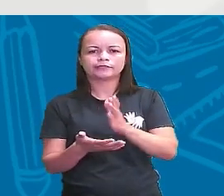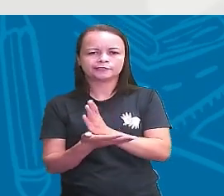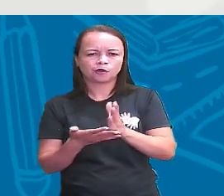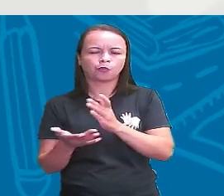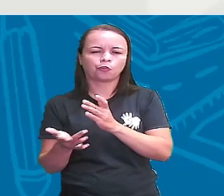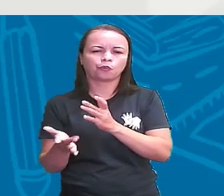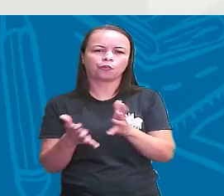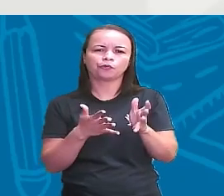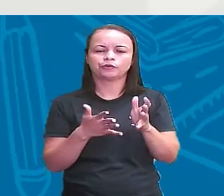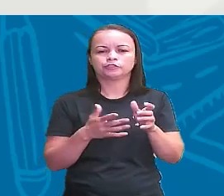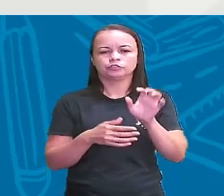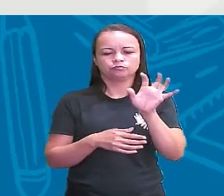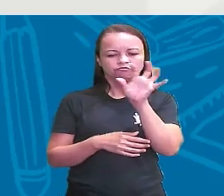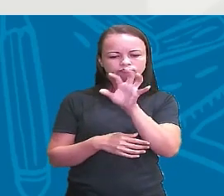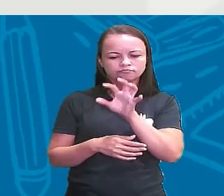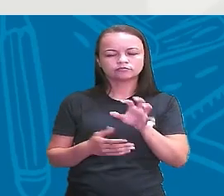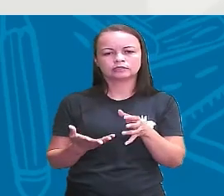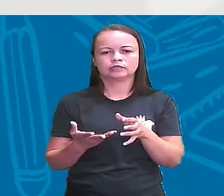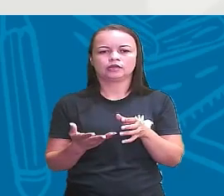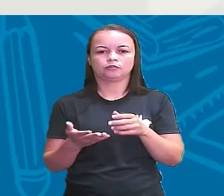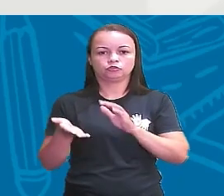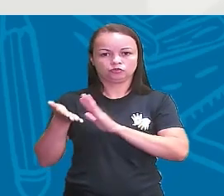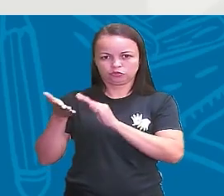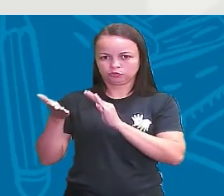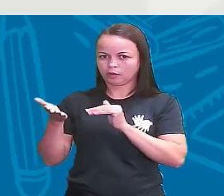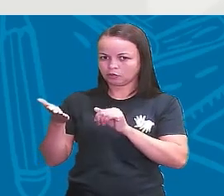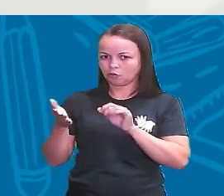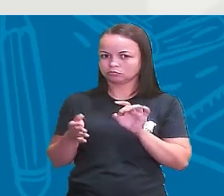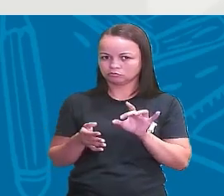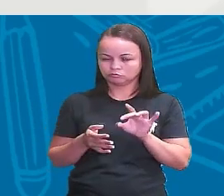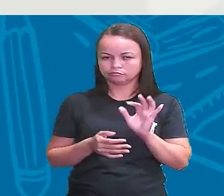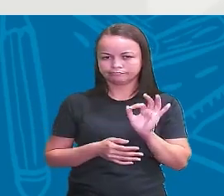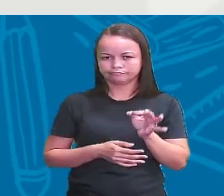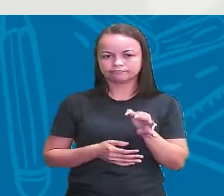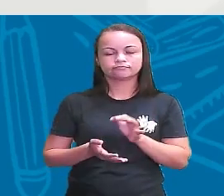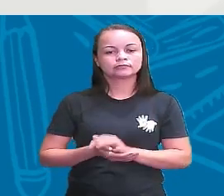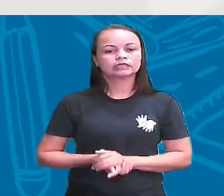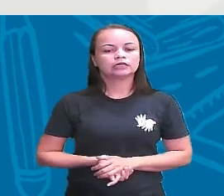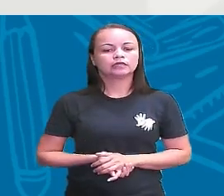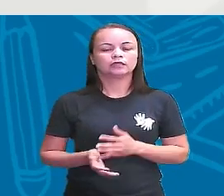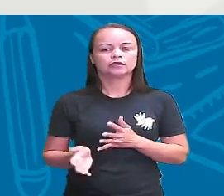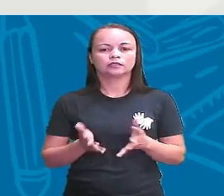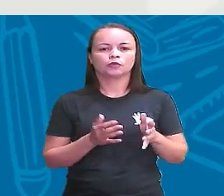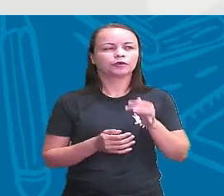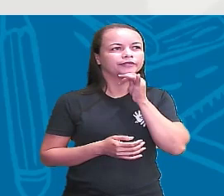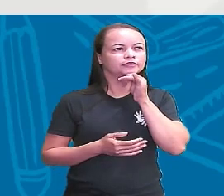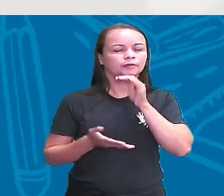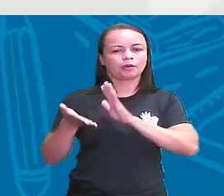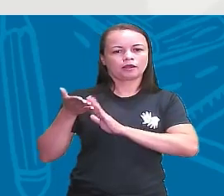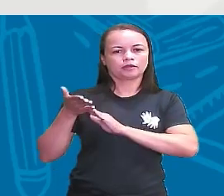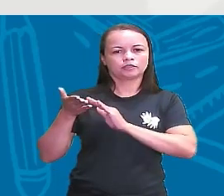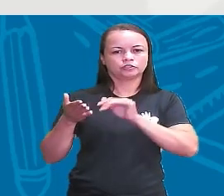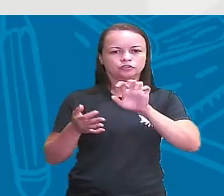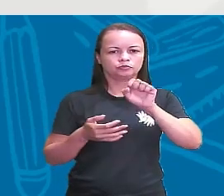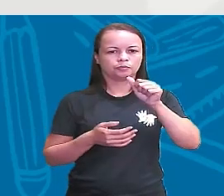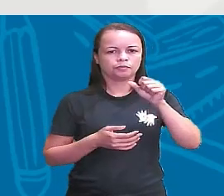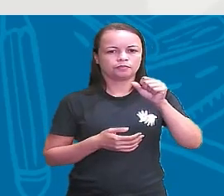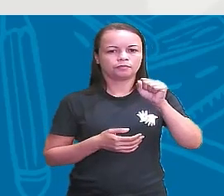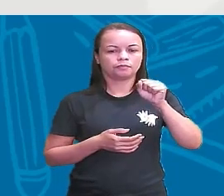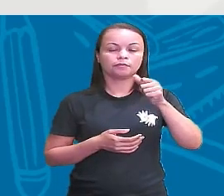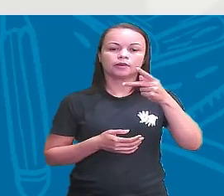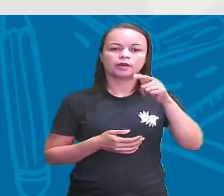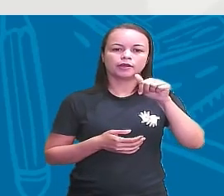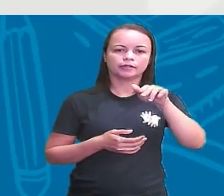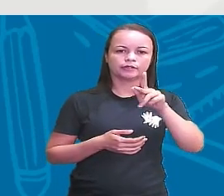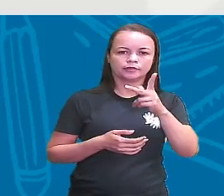regiões, ambos de língua espanhola, certo? Então, a gente tem, por exemplo, na Espanha, a predominância do